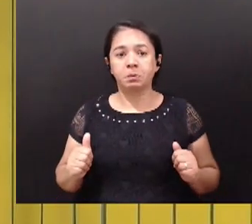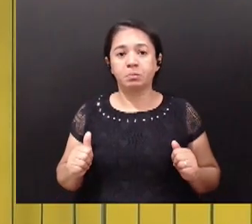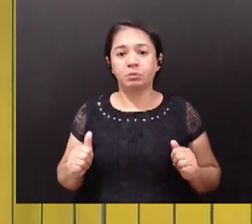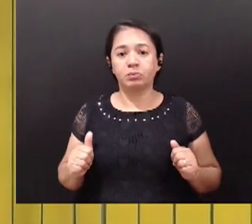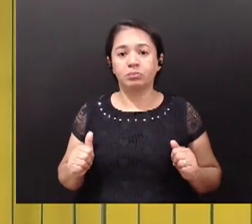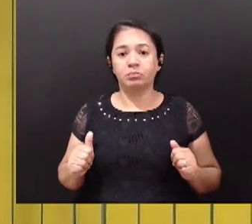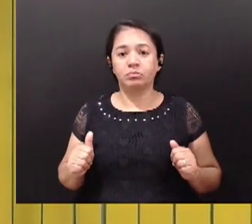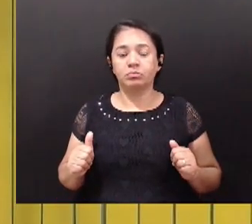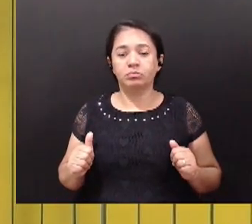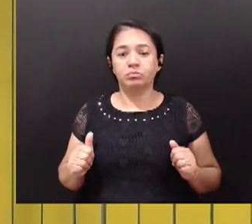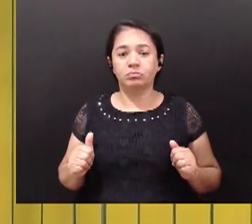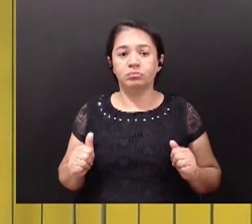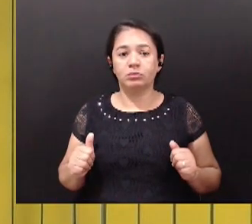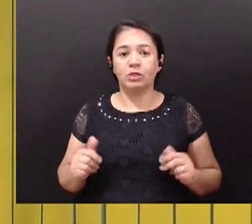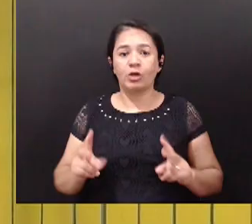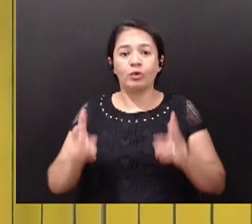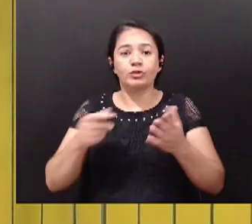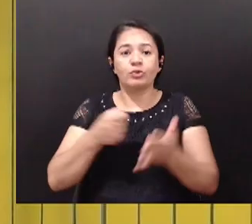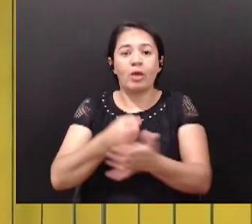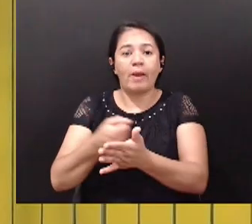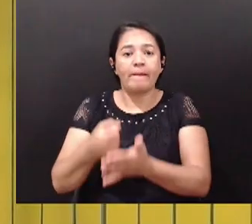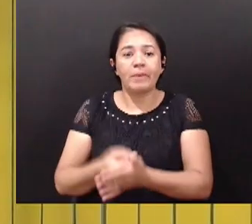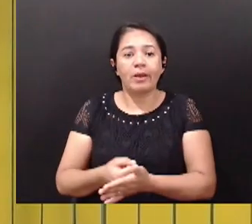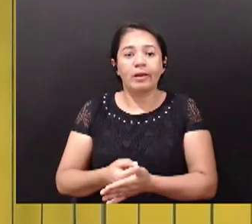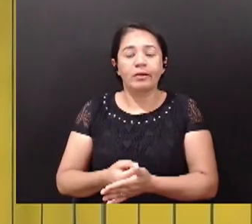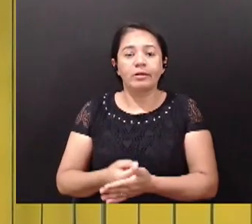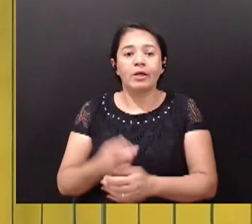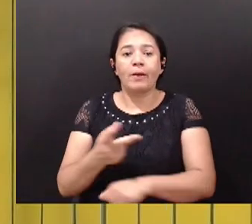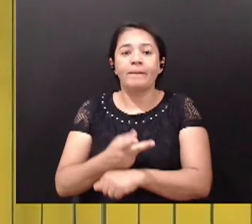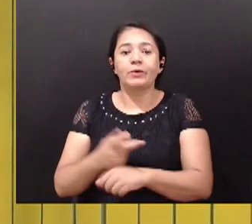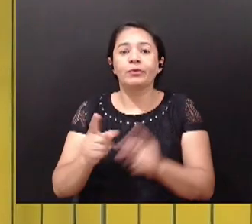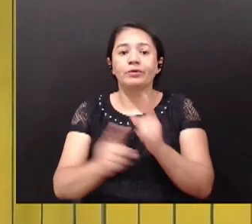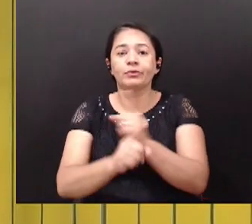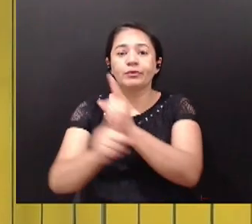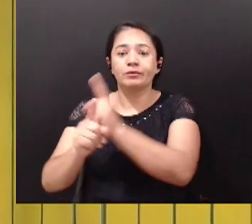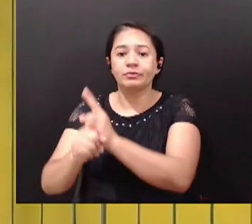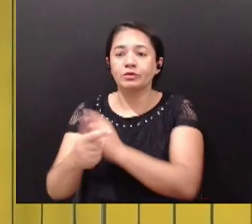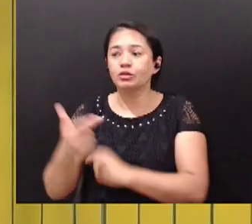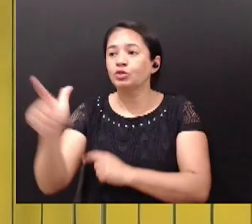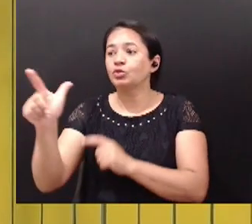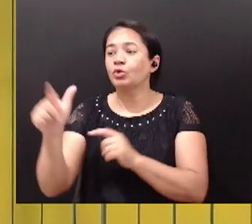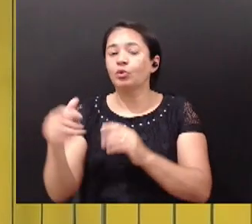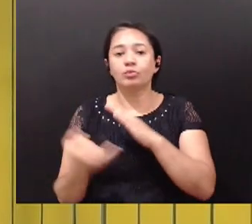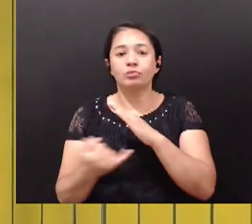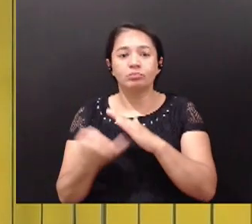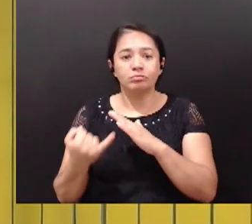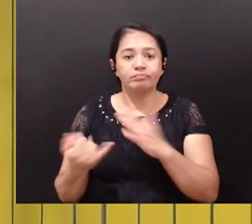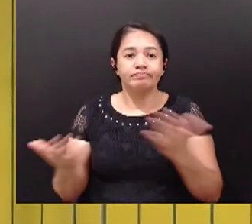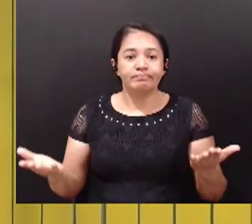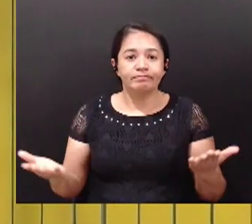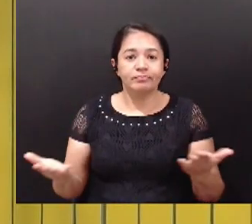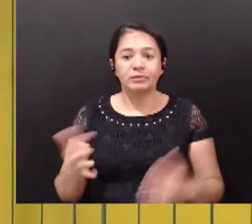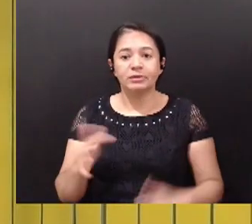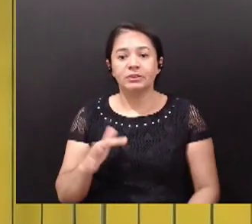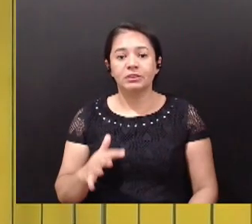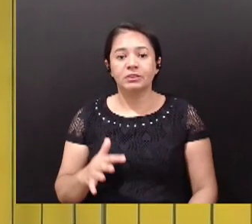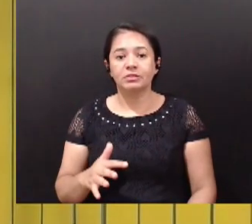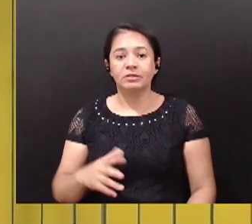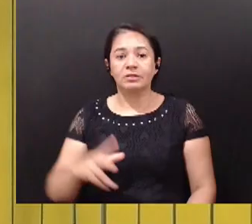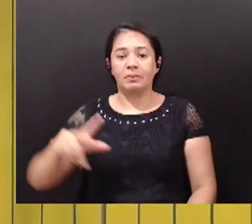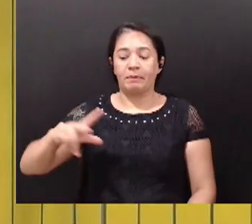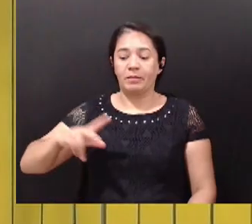simplesmente continua pagando o plano e vai procurar atendimento em outra instituição, né? E muitas vezes particular. Então,